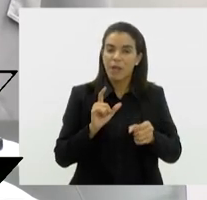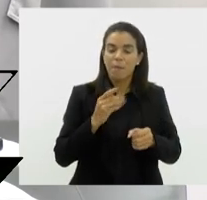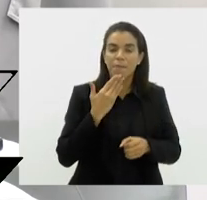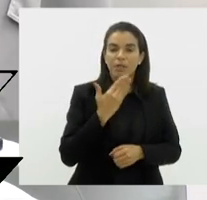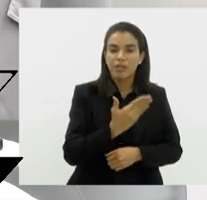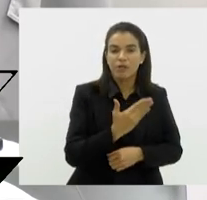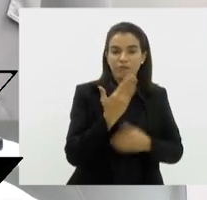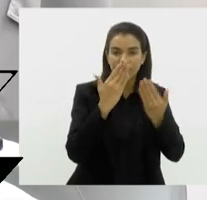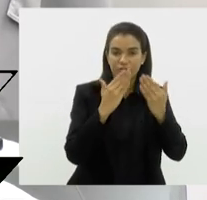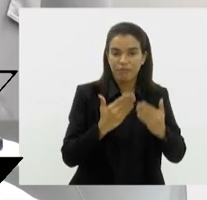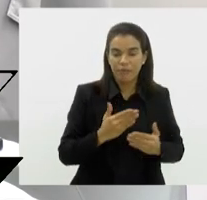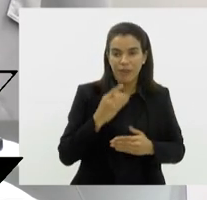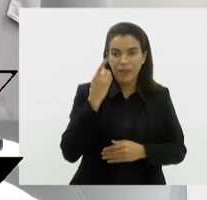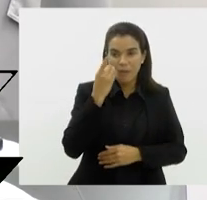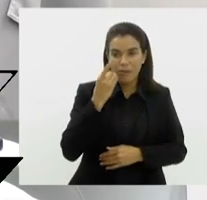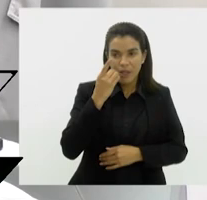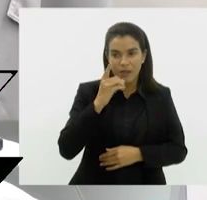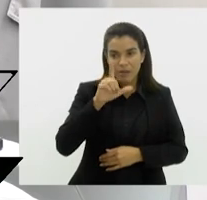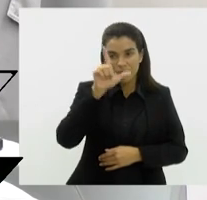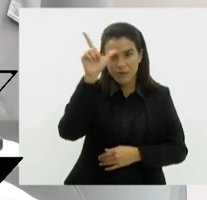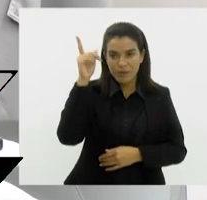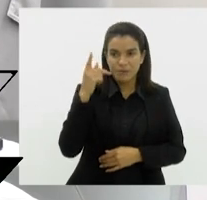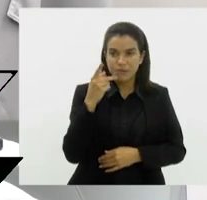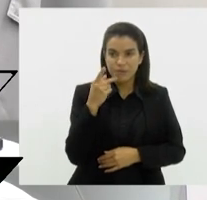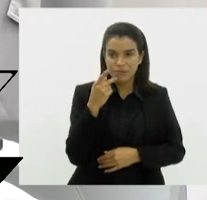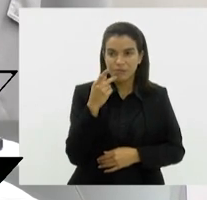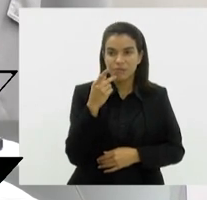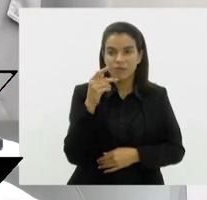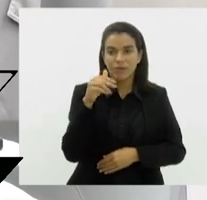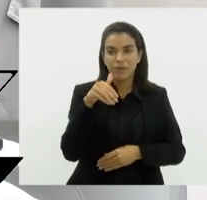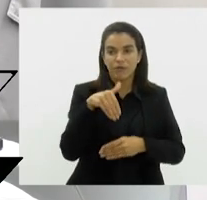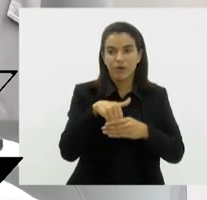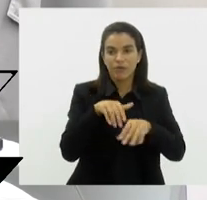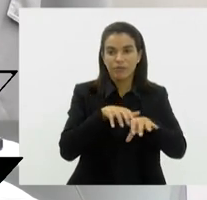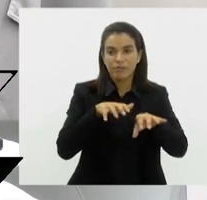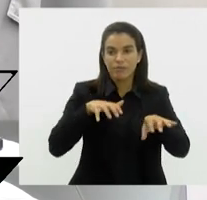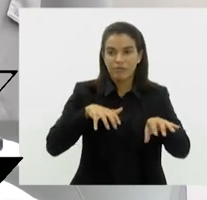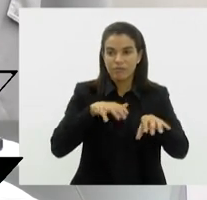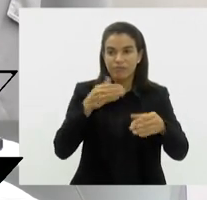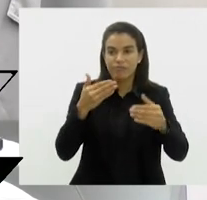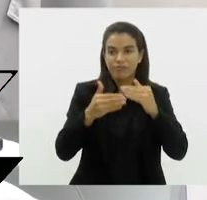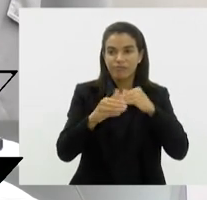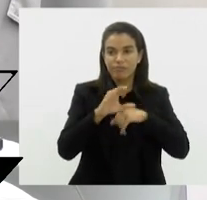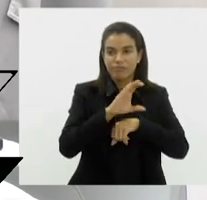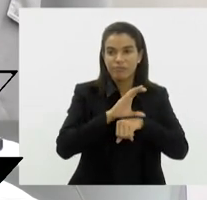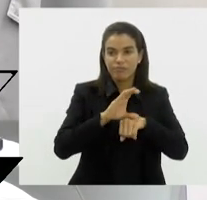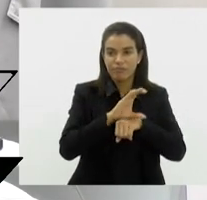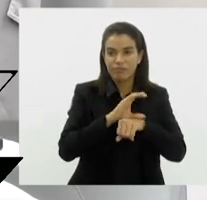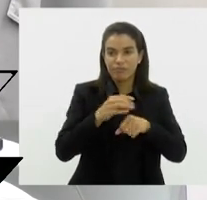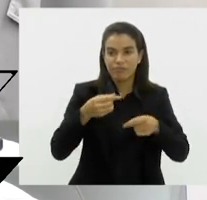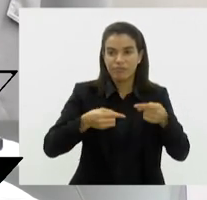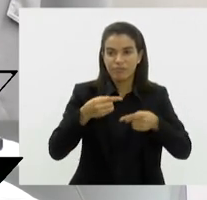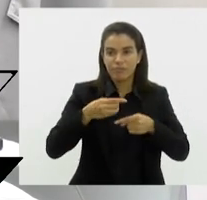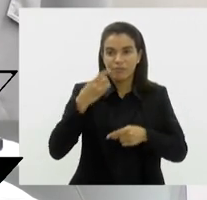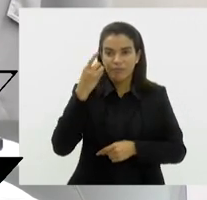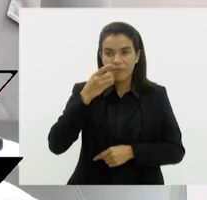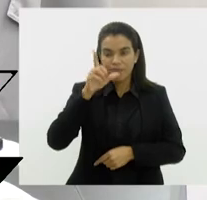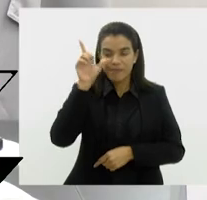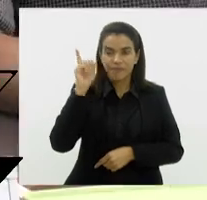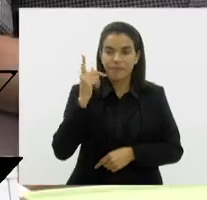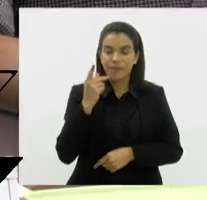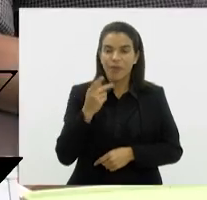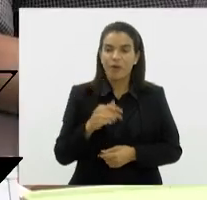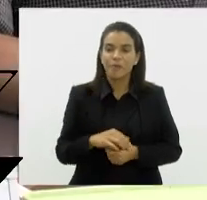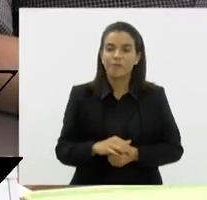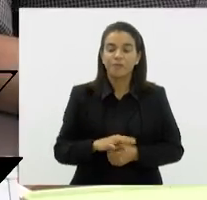vista do deputado Luiz Paulo na 22ª reunião ordinária, com voto em separado pela inconstitucionalidade para discutir, deputado Luiz Paulo.